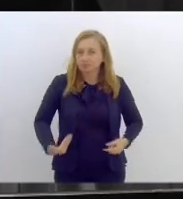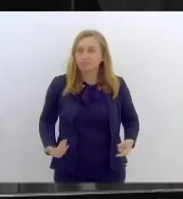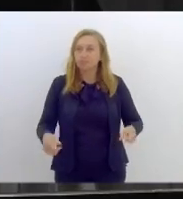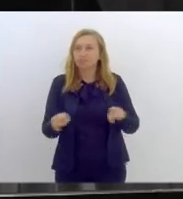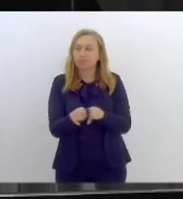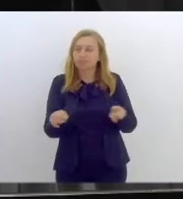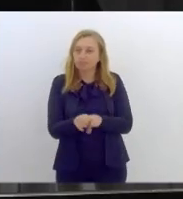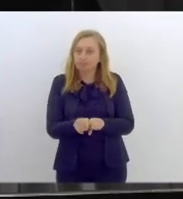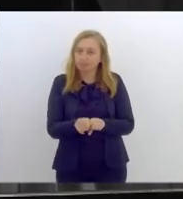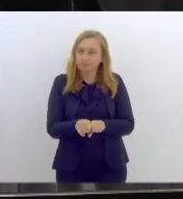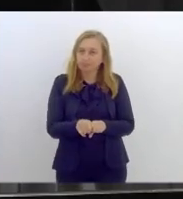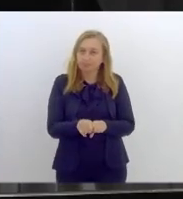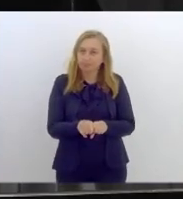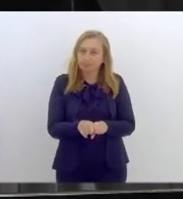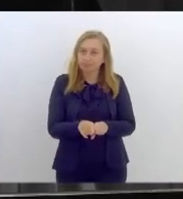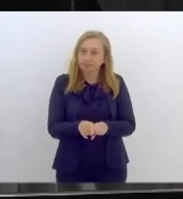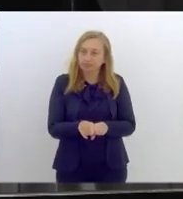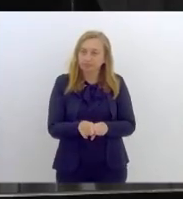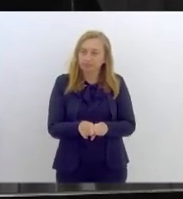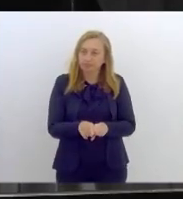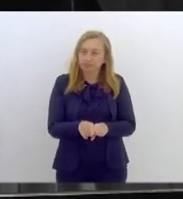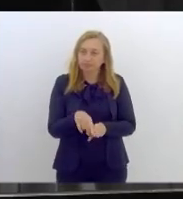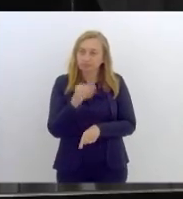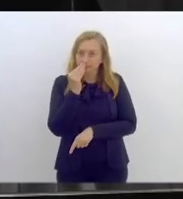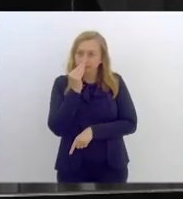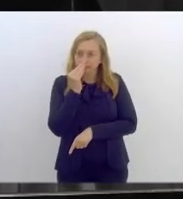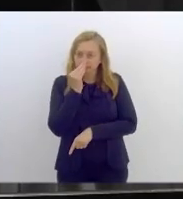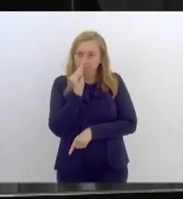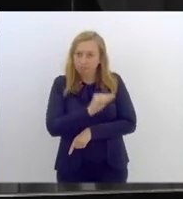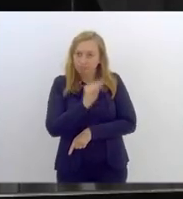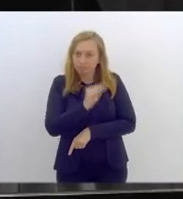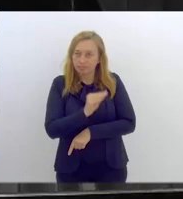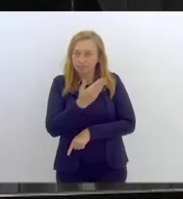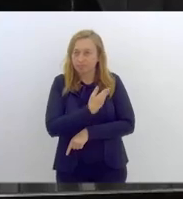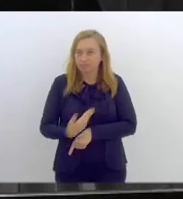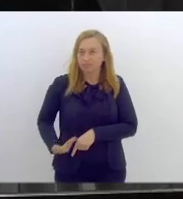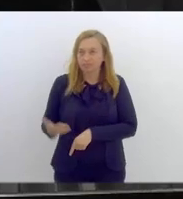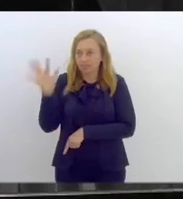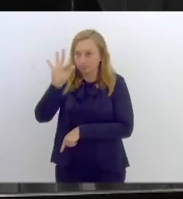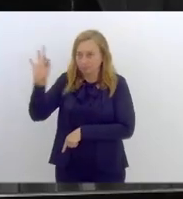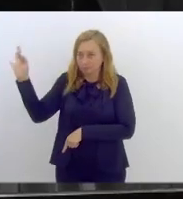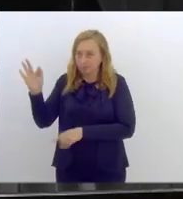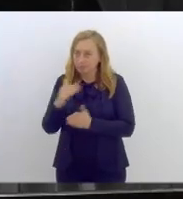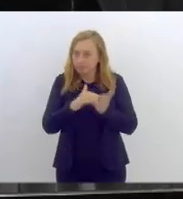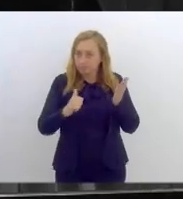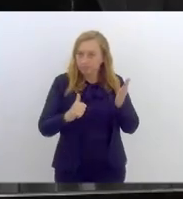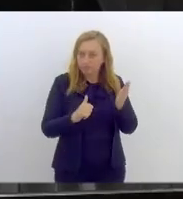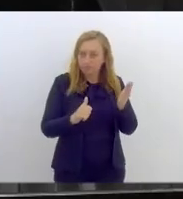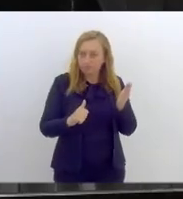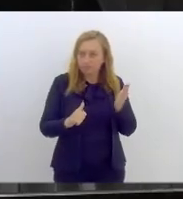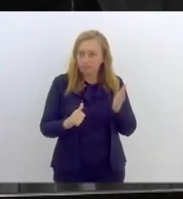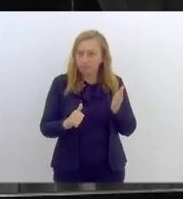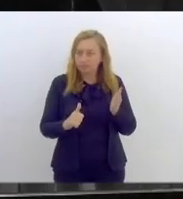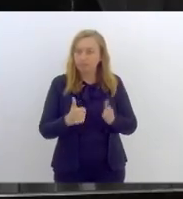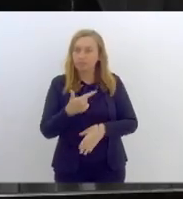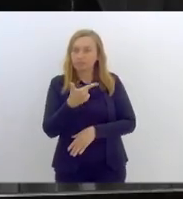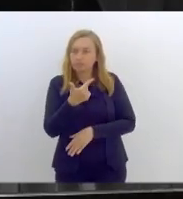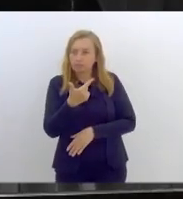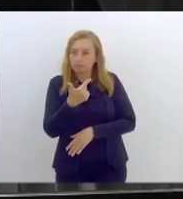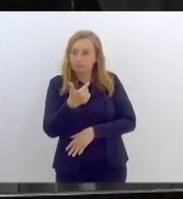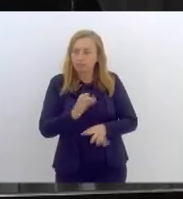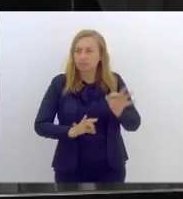a nosso O nossos repúdio ao governo federal que tirou cortou em 12 programas